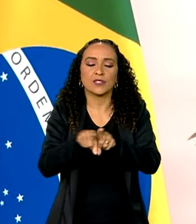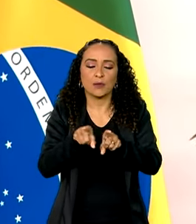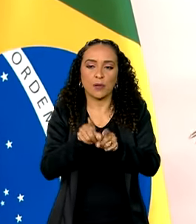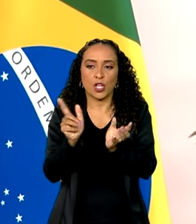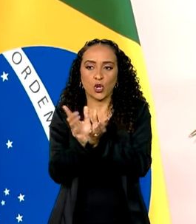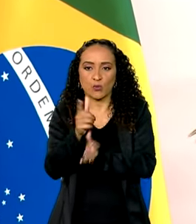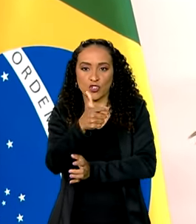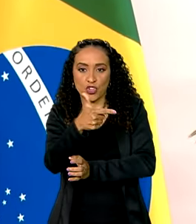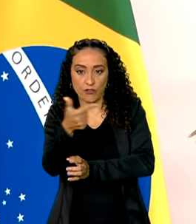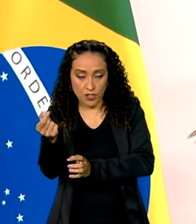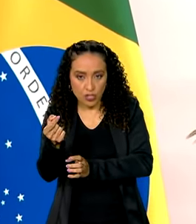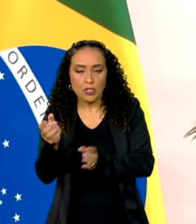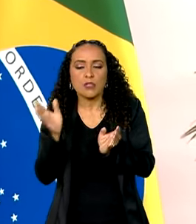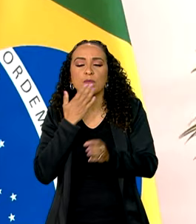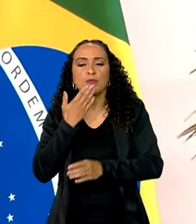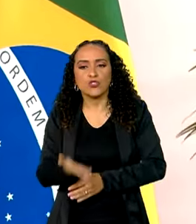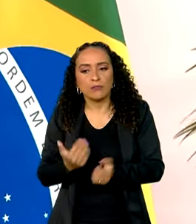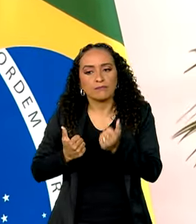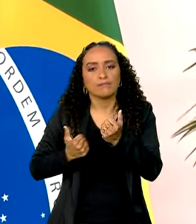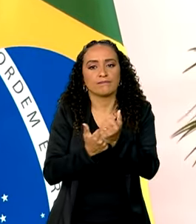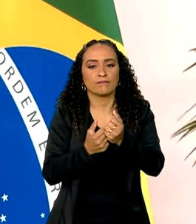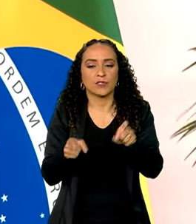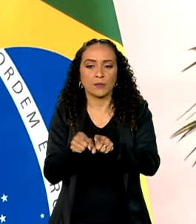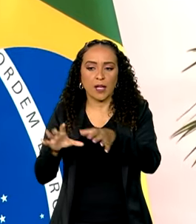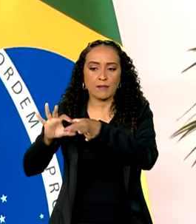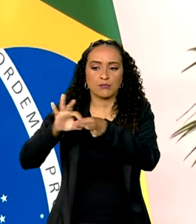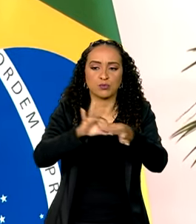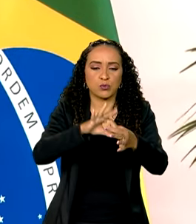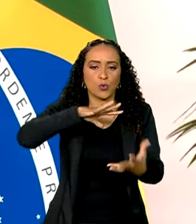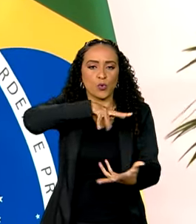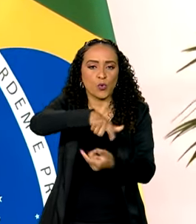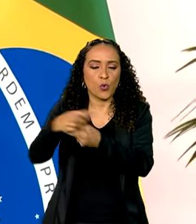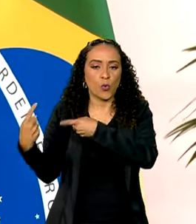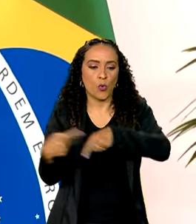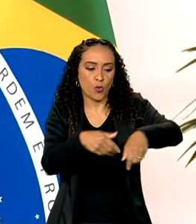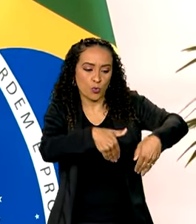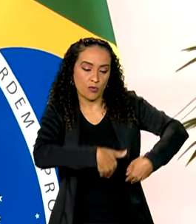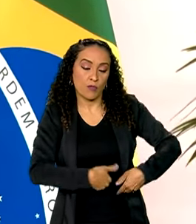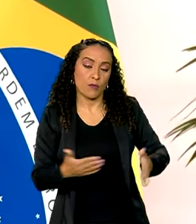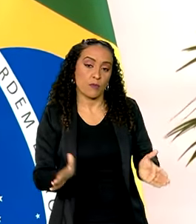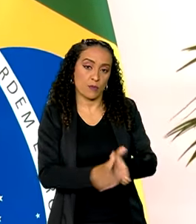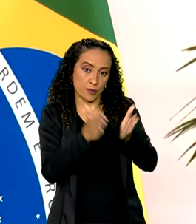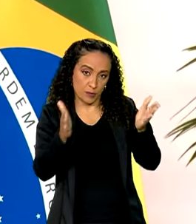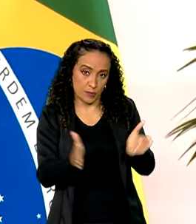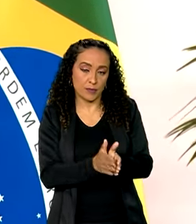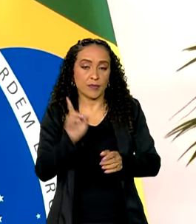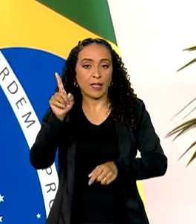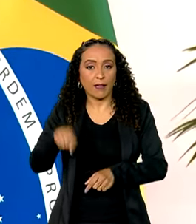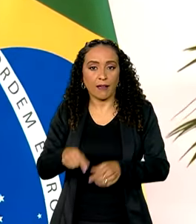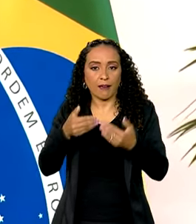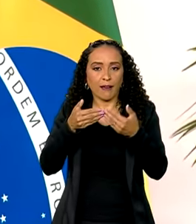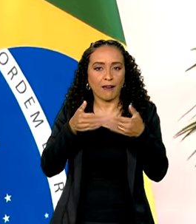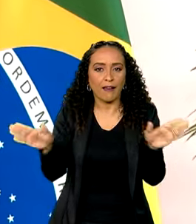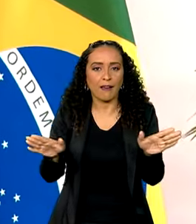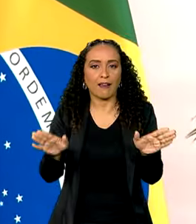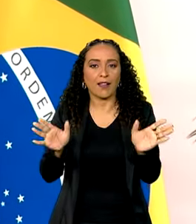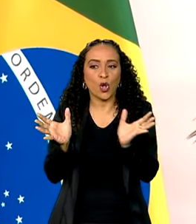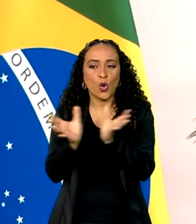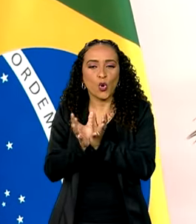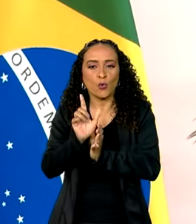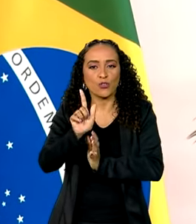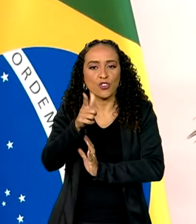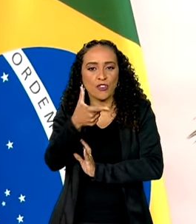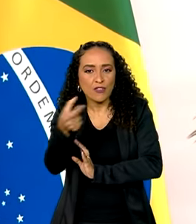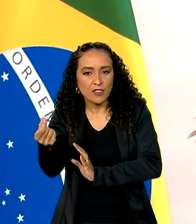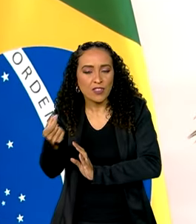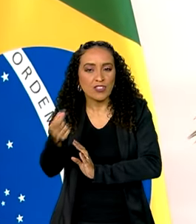pediu o apoio do grupo, a Aliança Global contra a Fome e a Pobreza, que será lançada na cúpula do